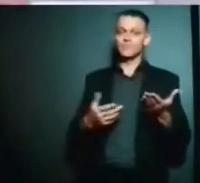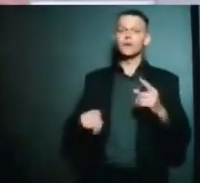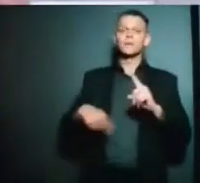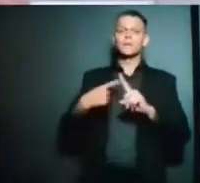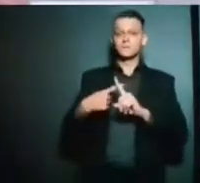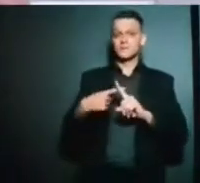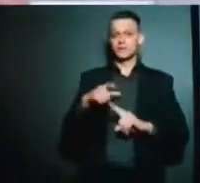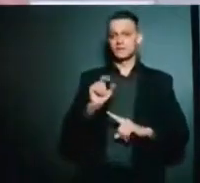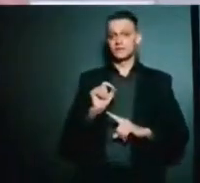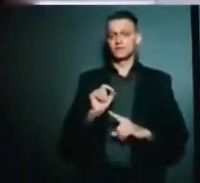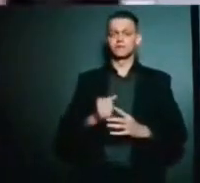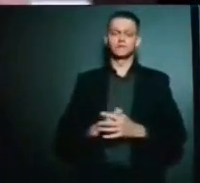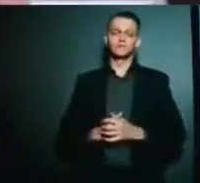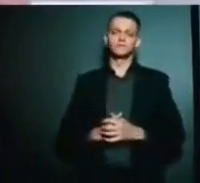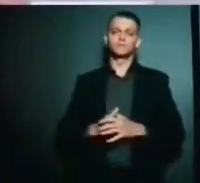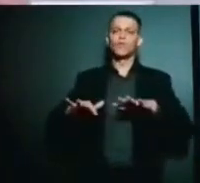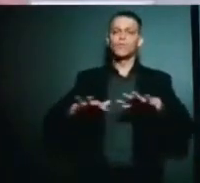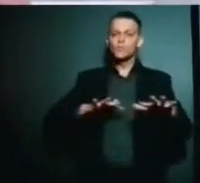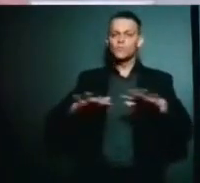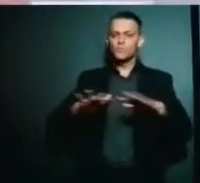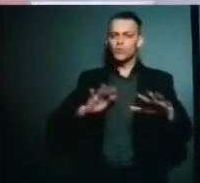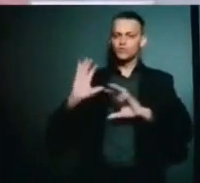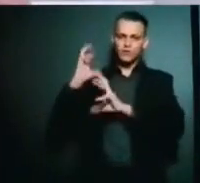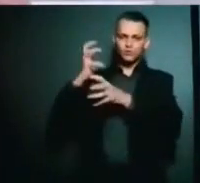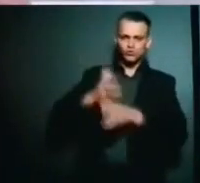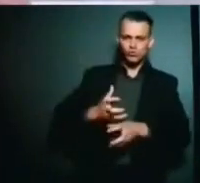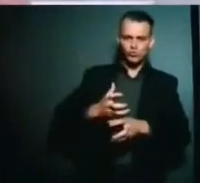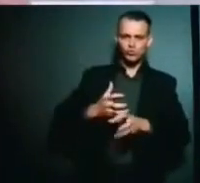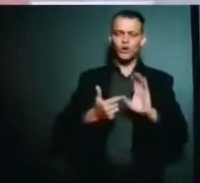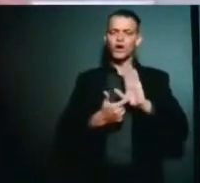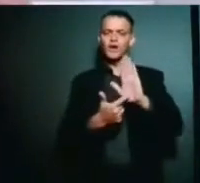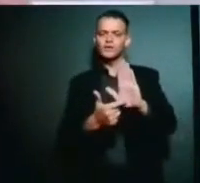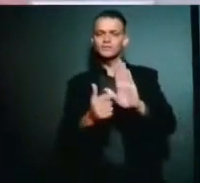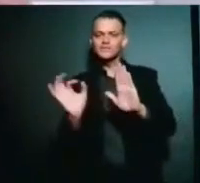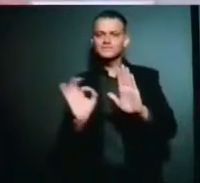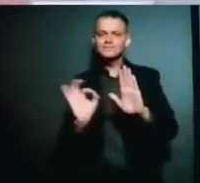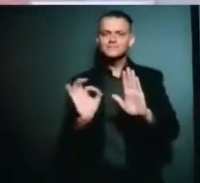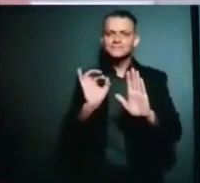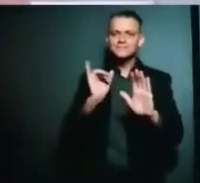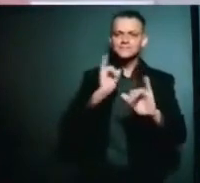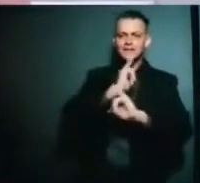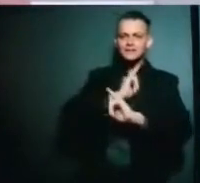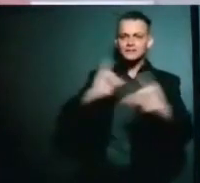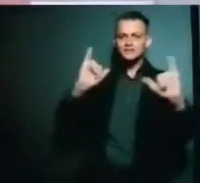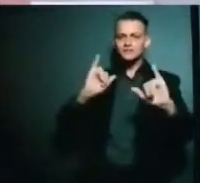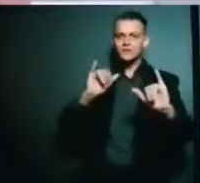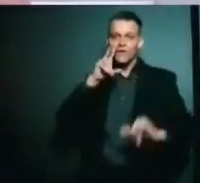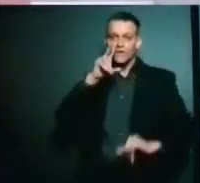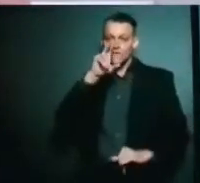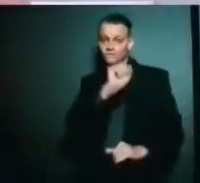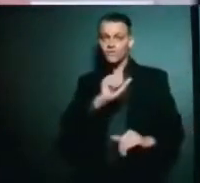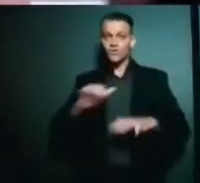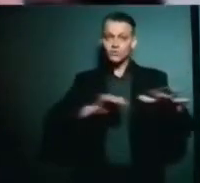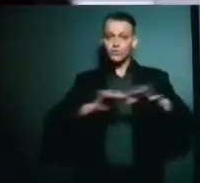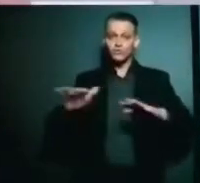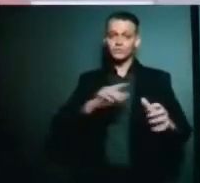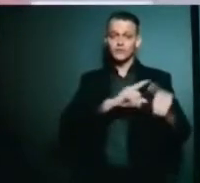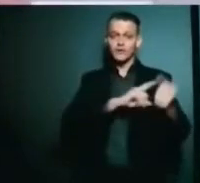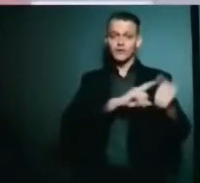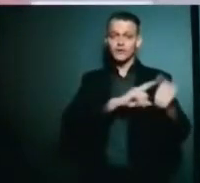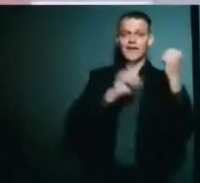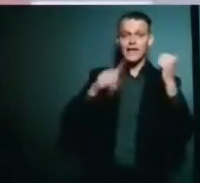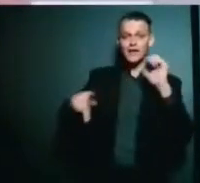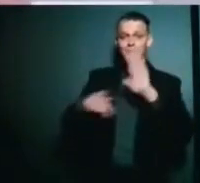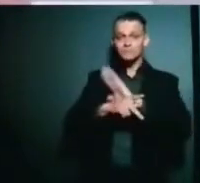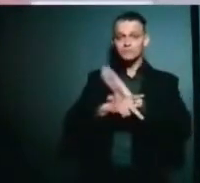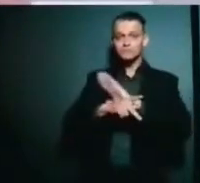disso, o movimento conservador não comunica sua mensagem com a mesma força que o movimento feminista. E ele é um sistema